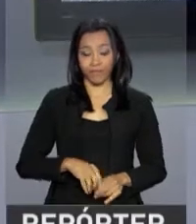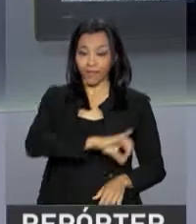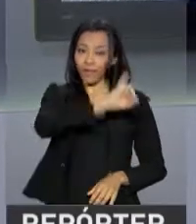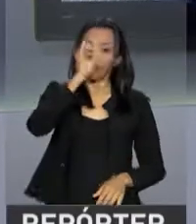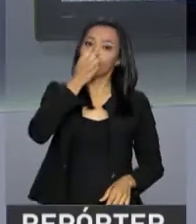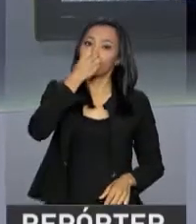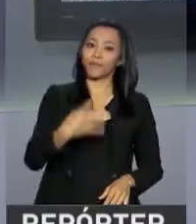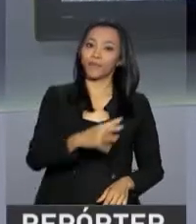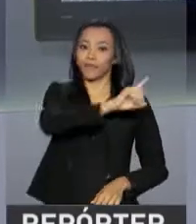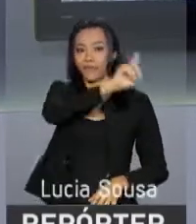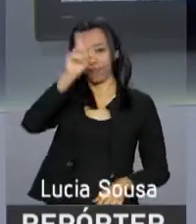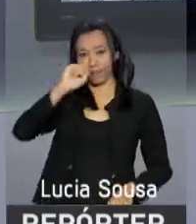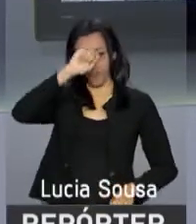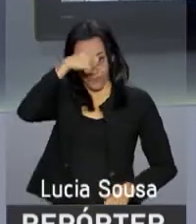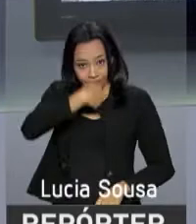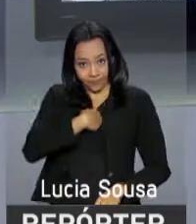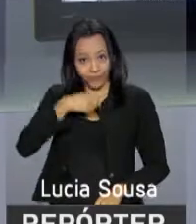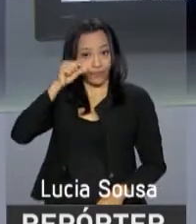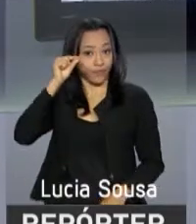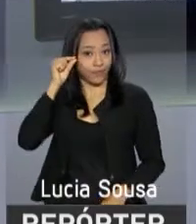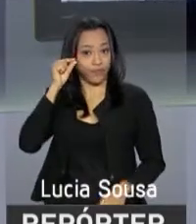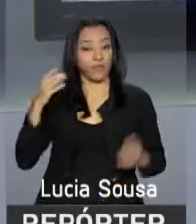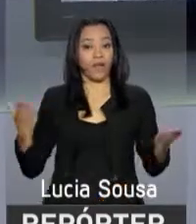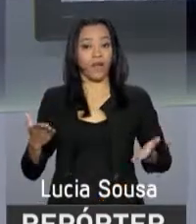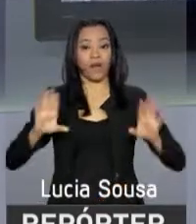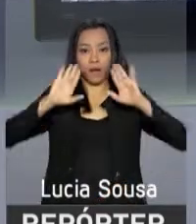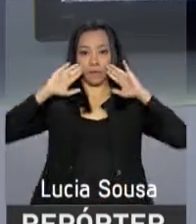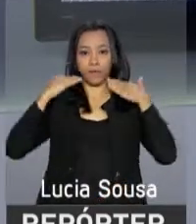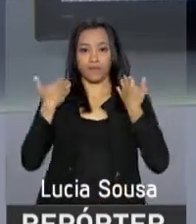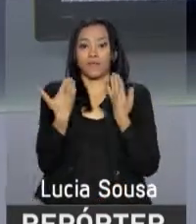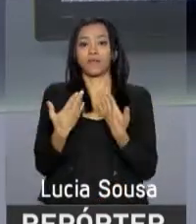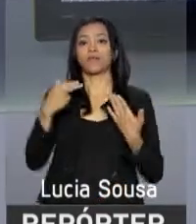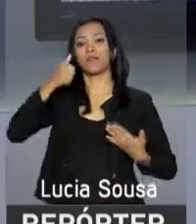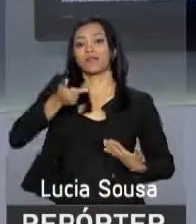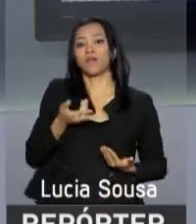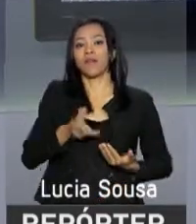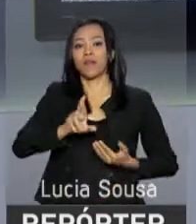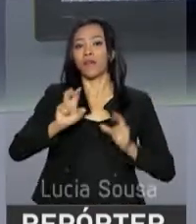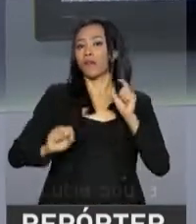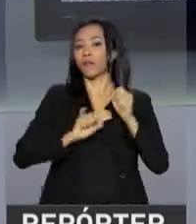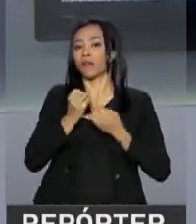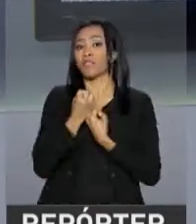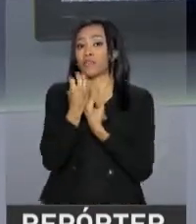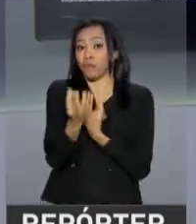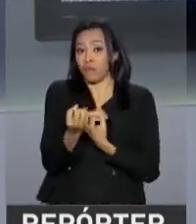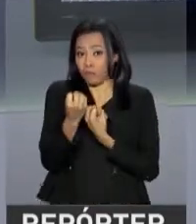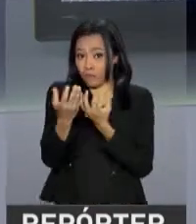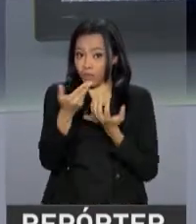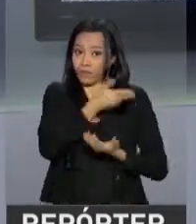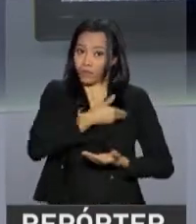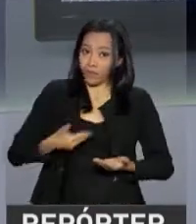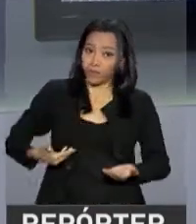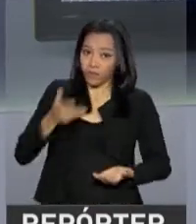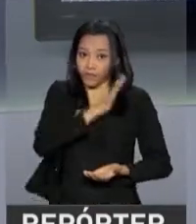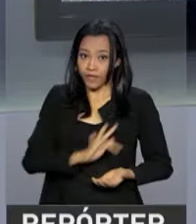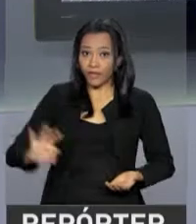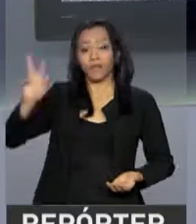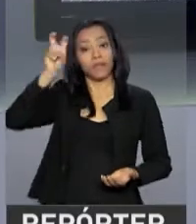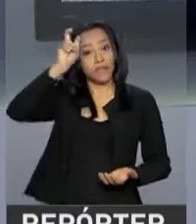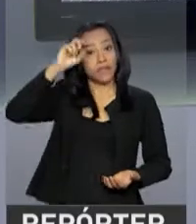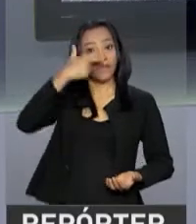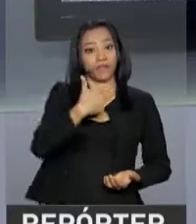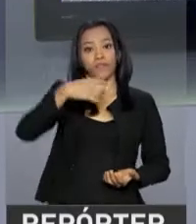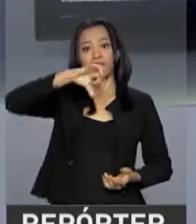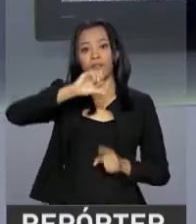Olá, bom dia. Eu sou Carla Vatier e estamos no ar com o repórter NBR e as notícias do governo federal desta quinta-feira, 29 de março.